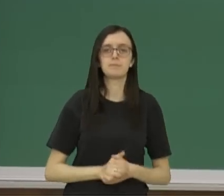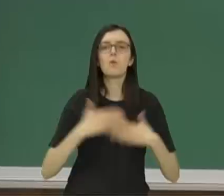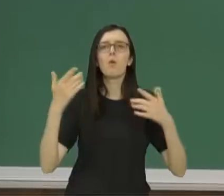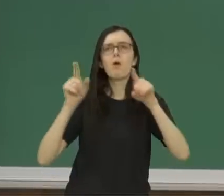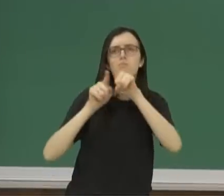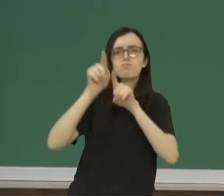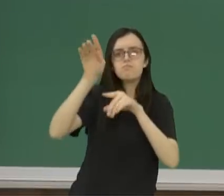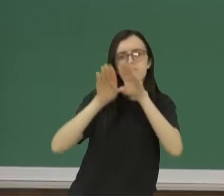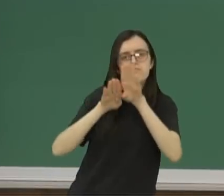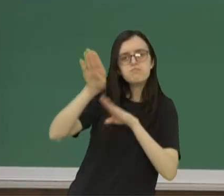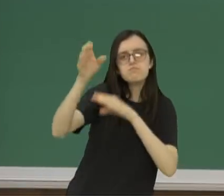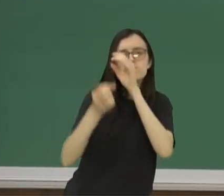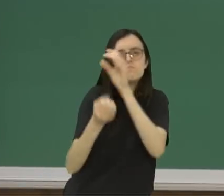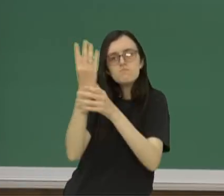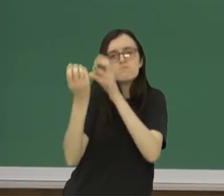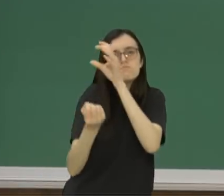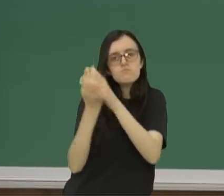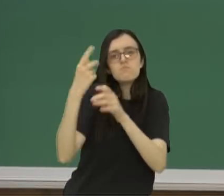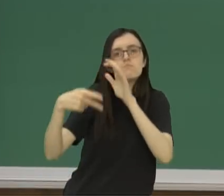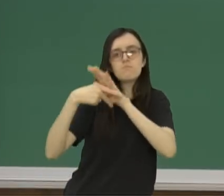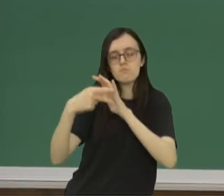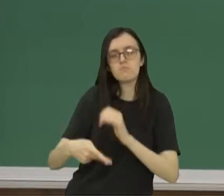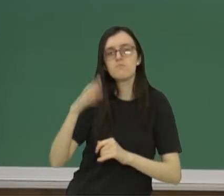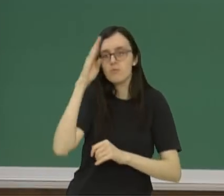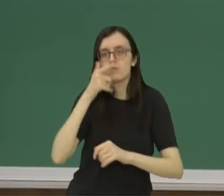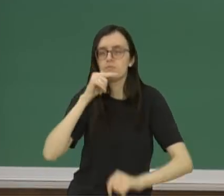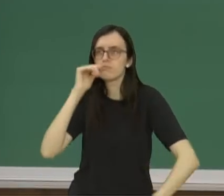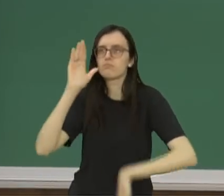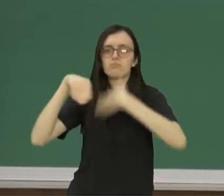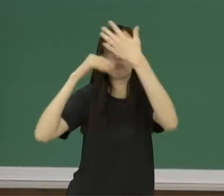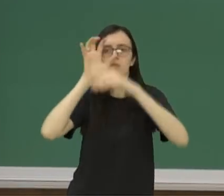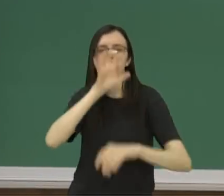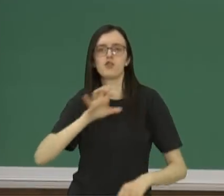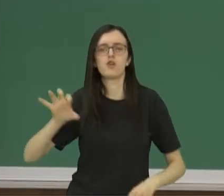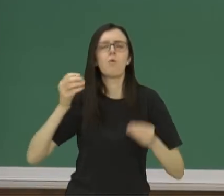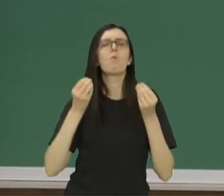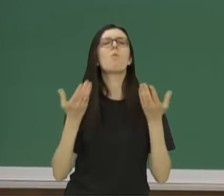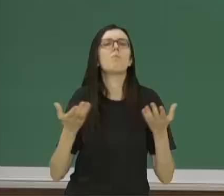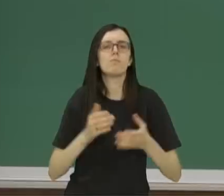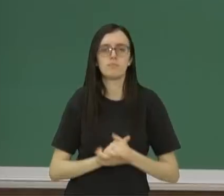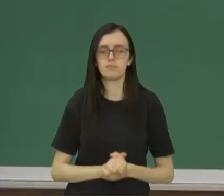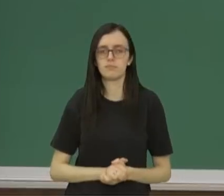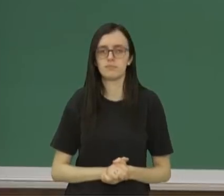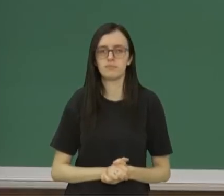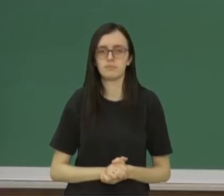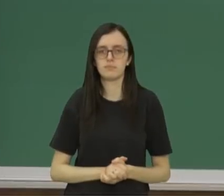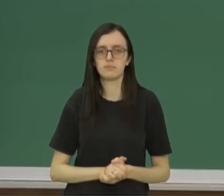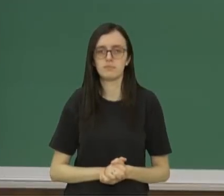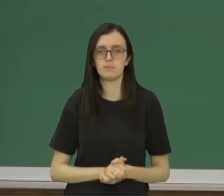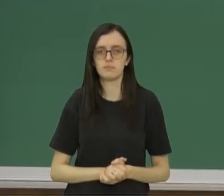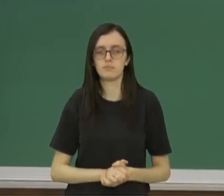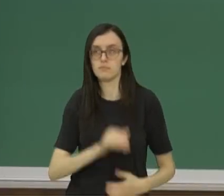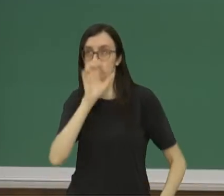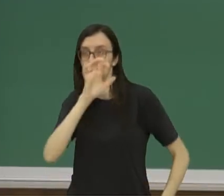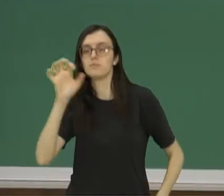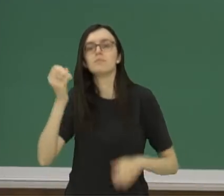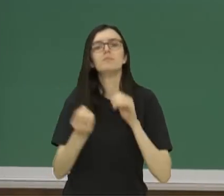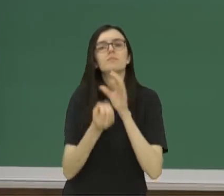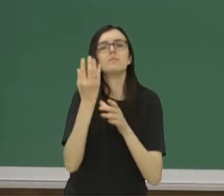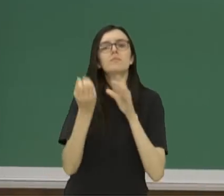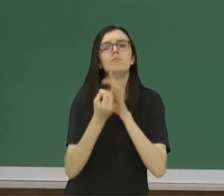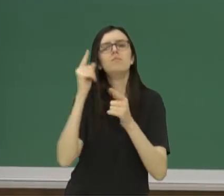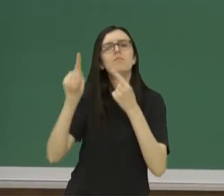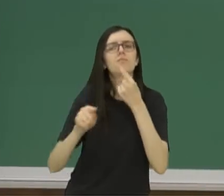vantagens da criação das agências nacionais para o desenvolvimento regional? Então, as agências regionais, elas foram criadas